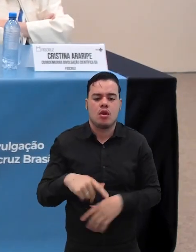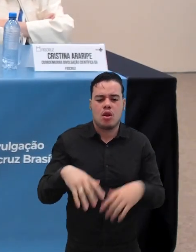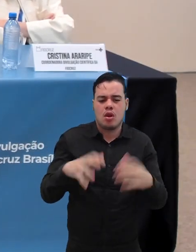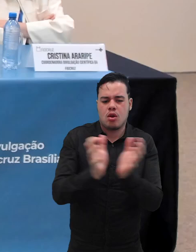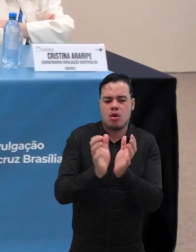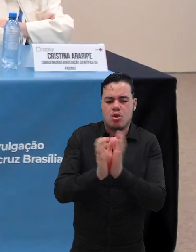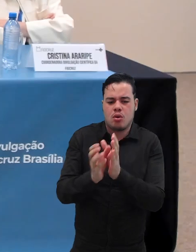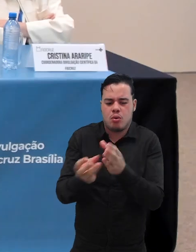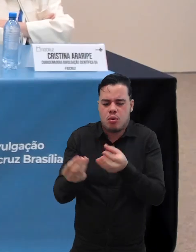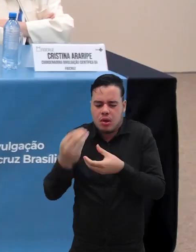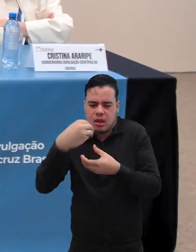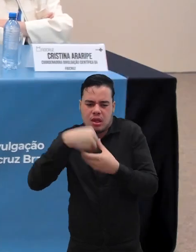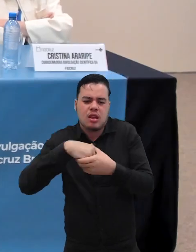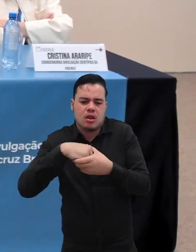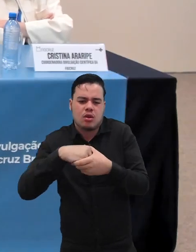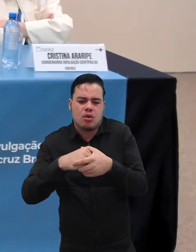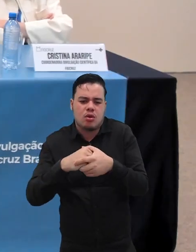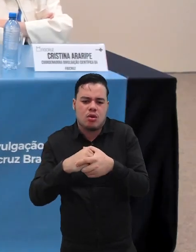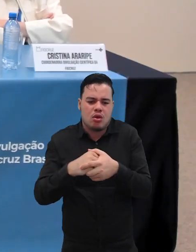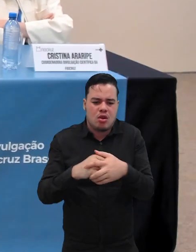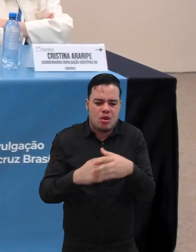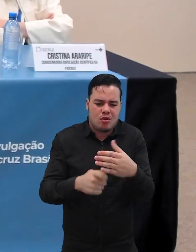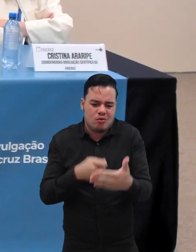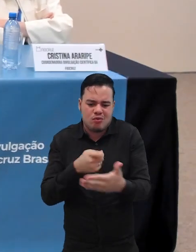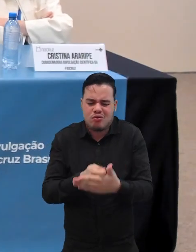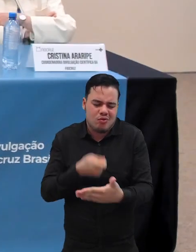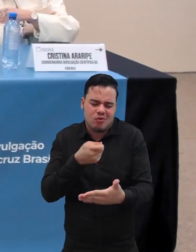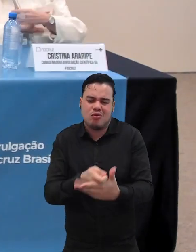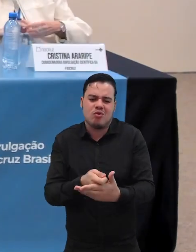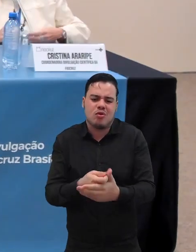que reforça o diálogo com a sociedade como